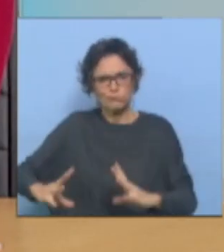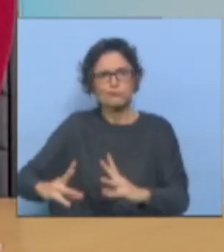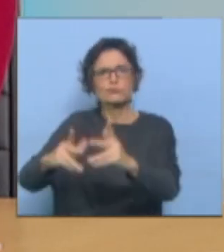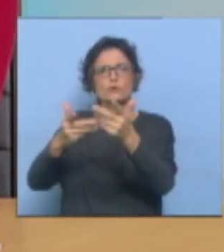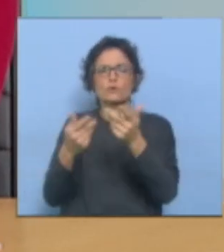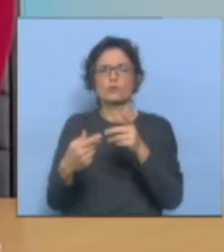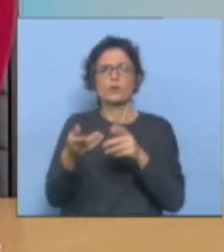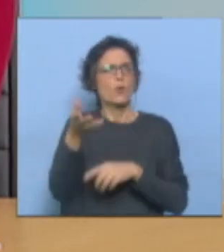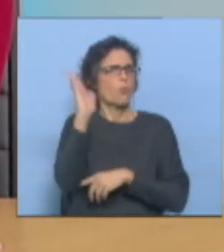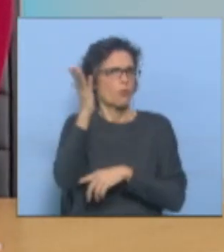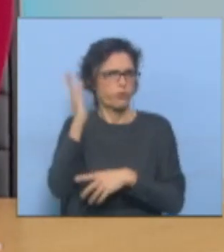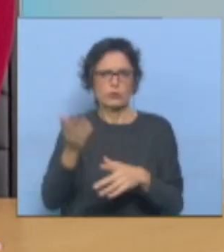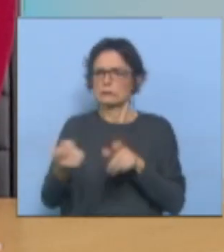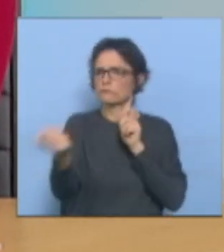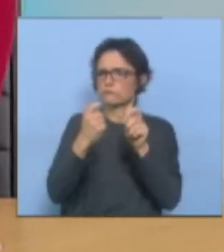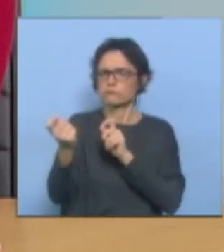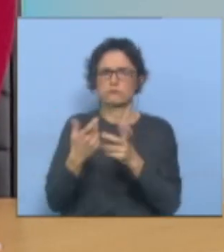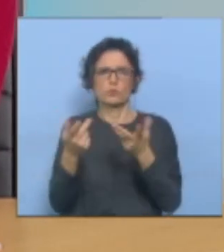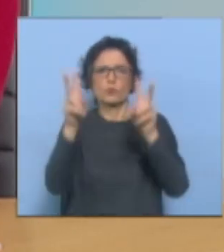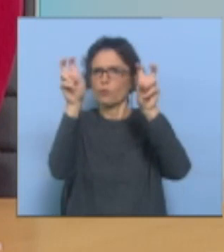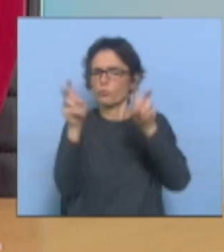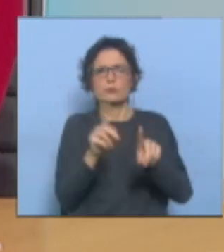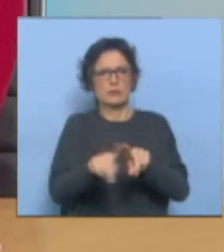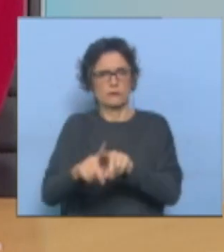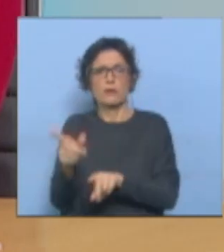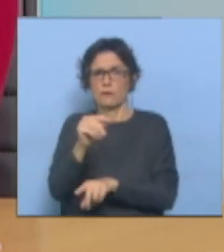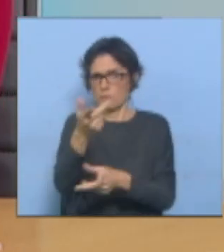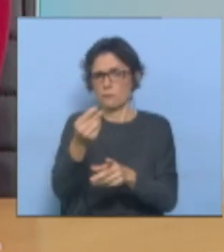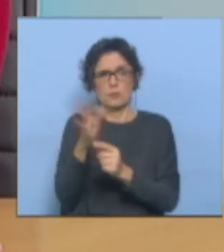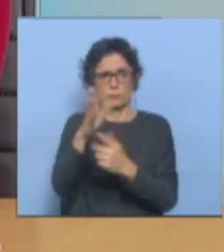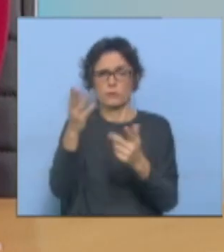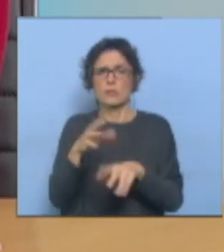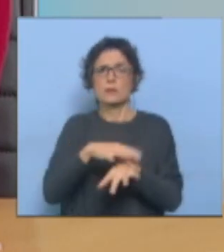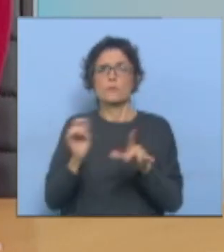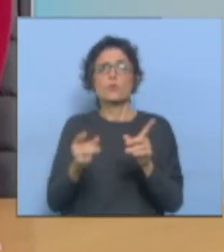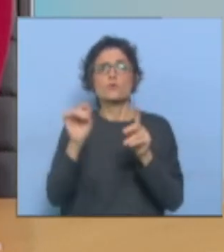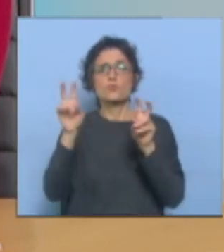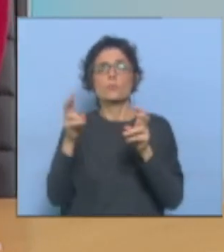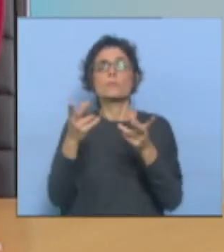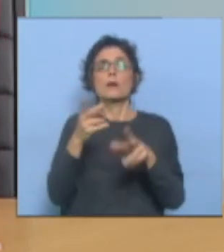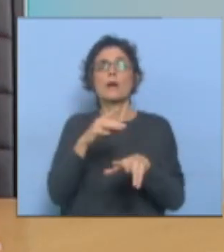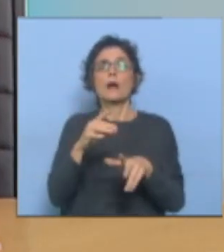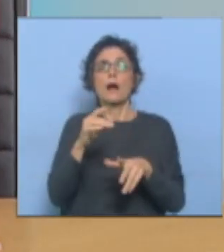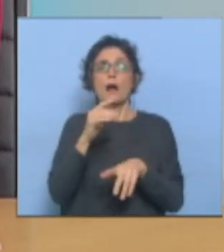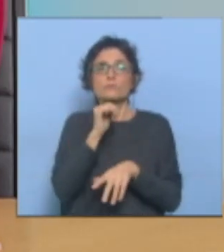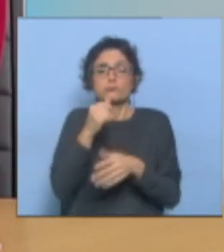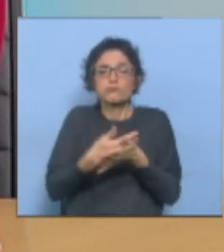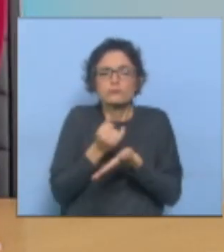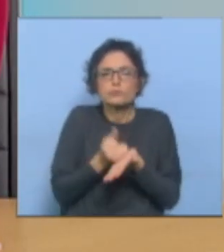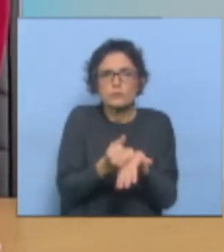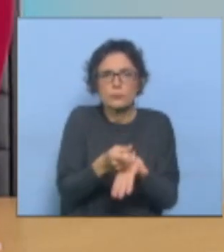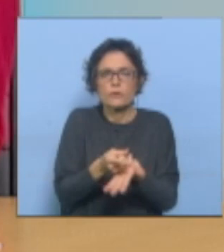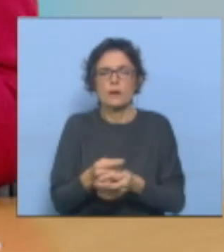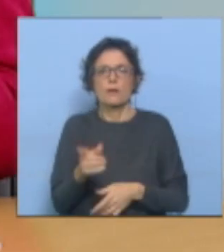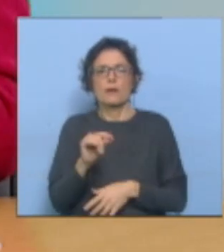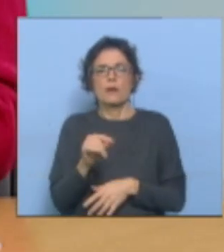colóquios sobre vários temas, sobre a eutanásia. Já houve várias faculdades, núcleos católicos de várias faculdades que promoveram esses debates e esses colóquios. E,